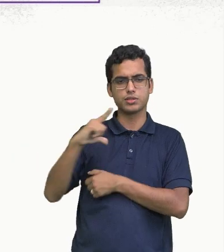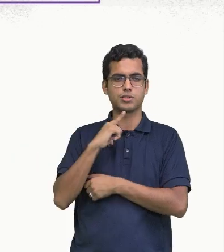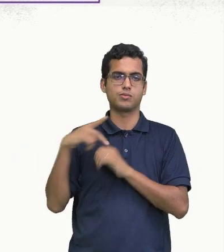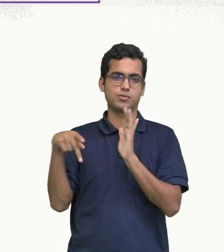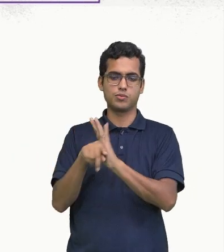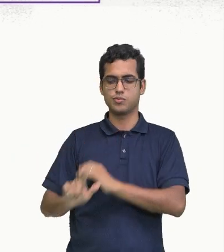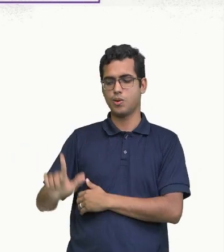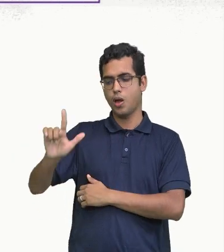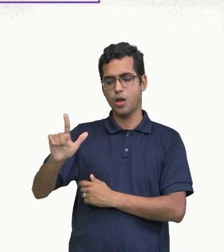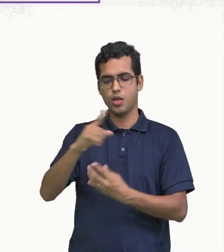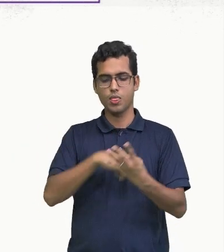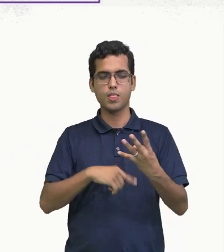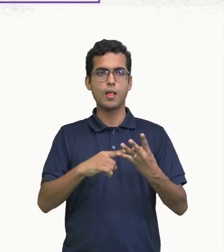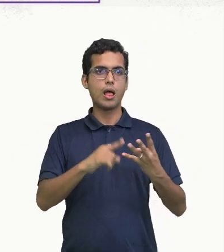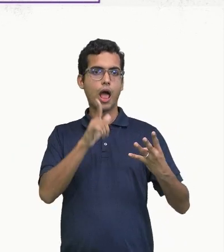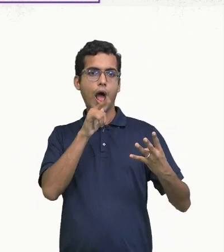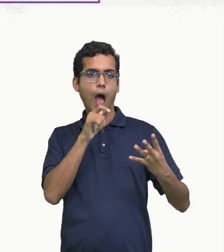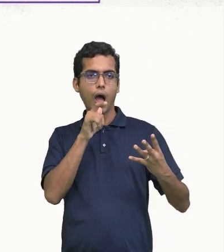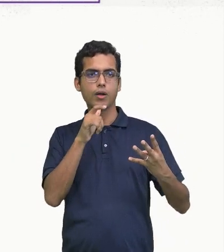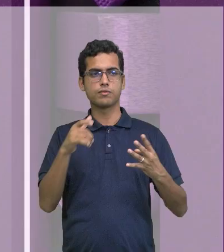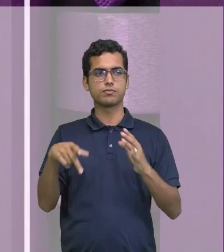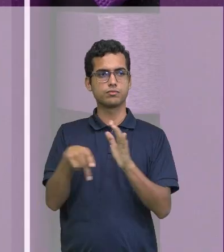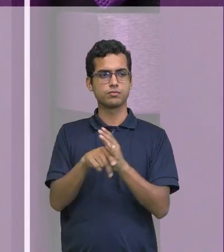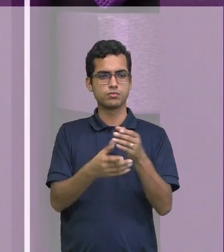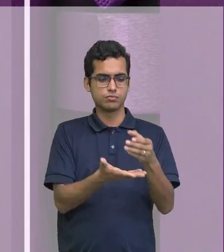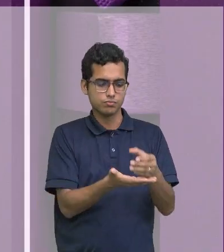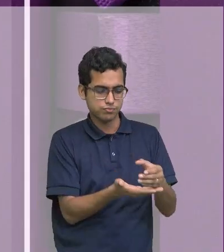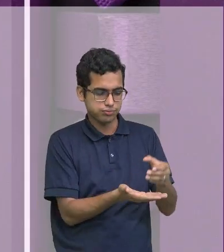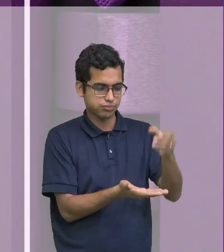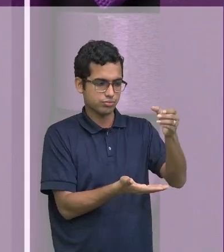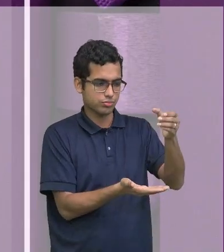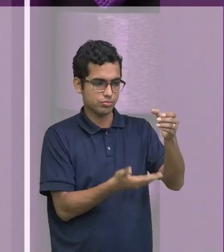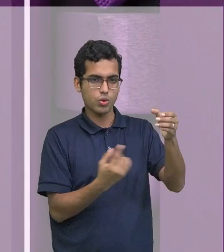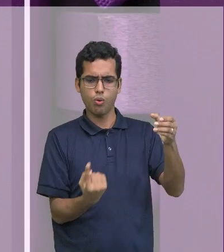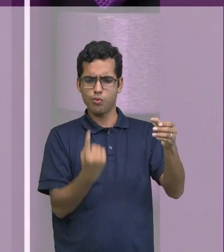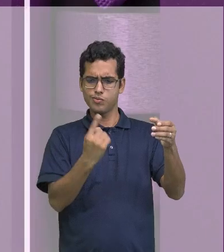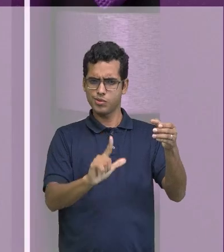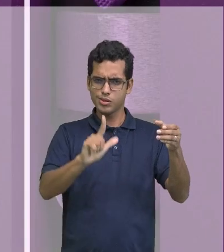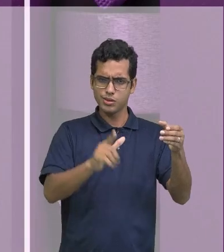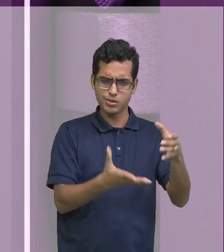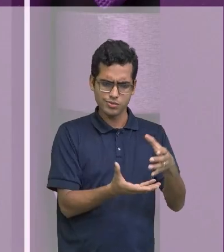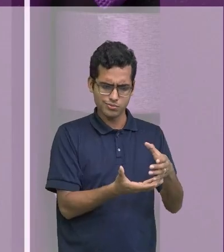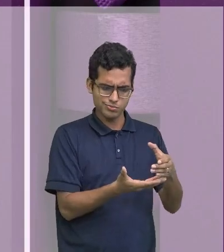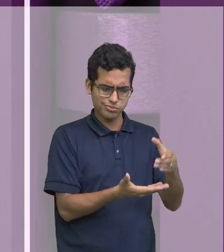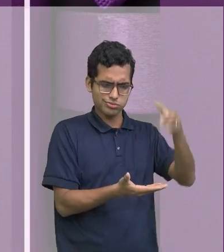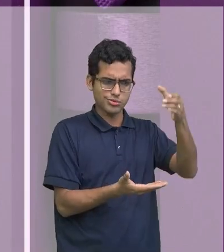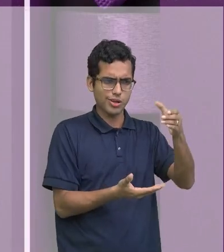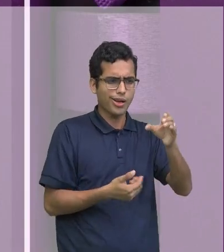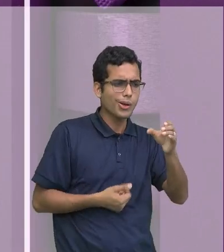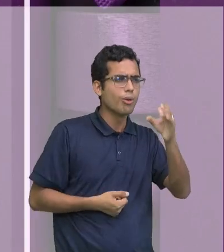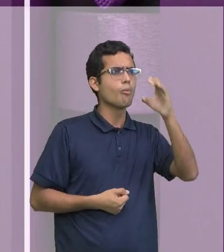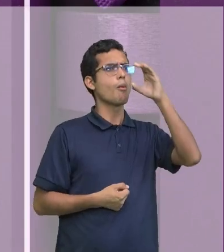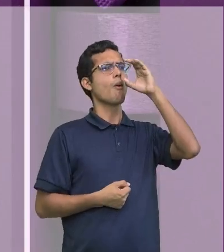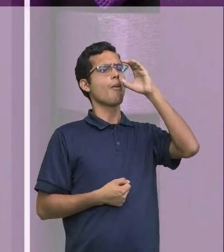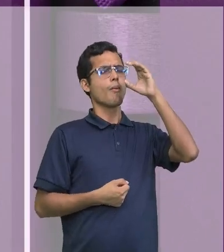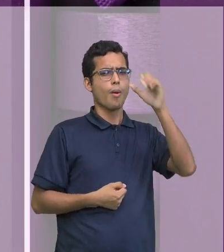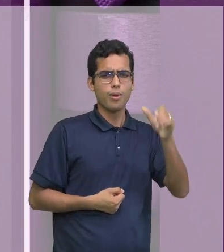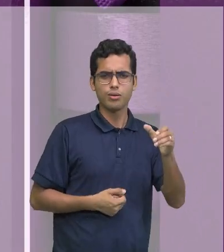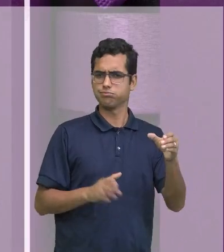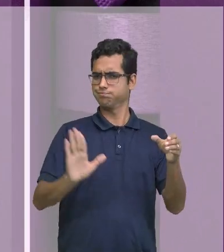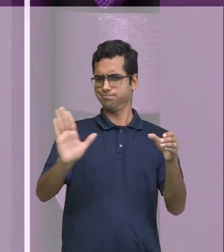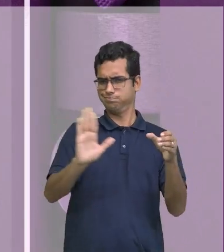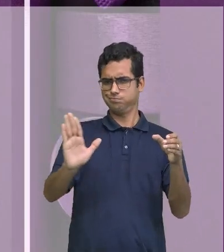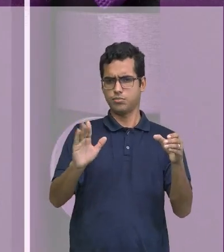mineral, o litro também está lá. Ah, mas eu vou tomar uma garrafa de água de 1 litro? Não, lógico que não. Mas você sabe que ali há